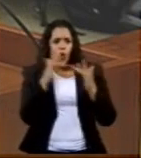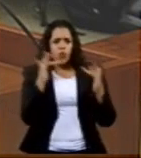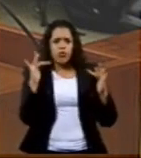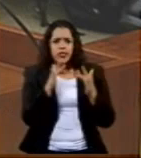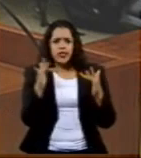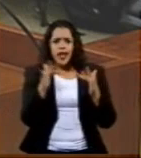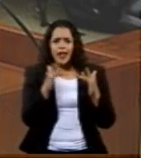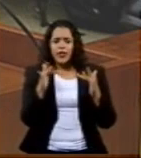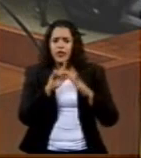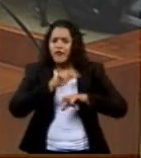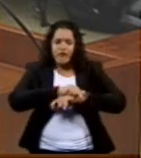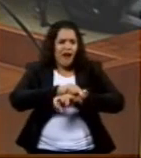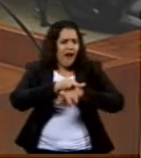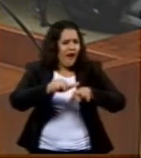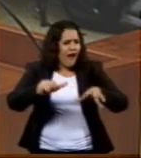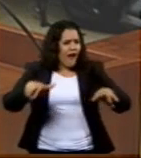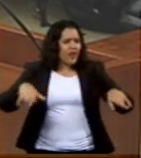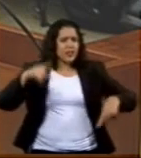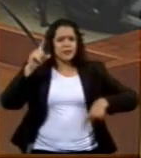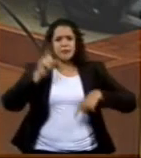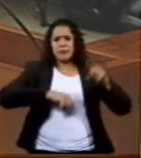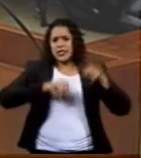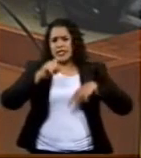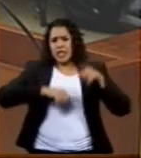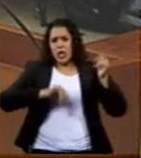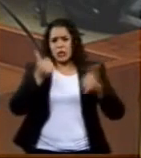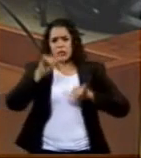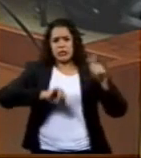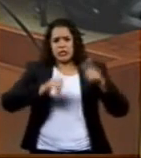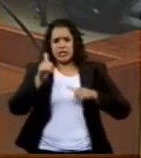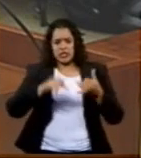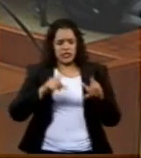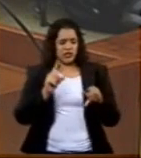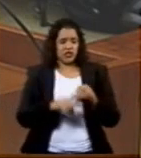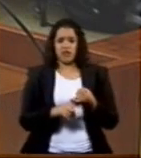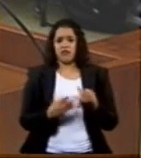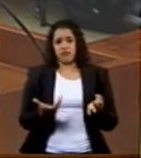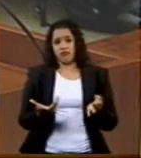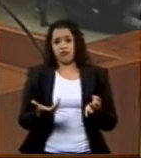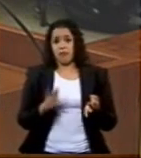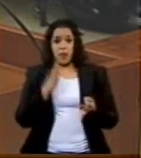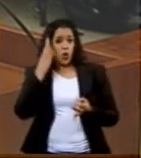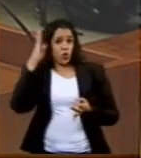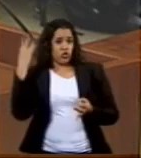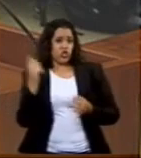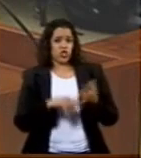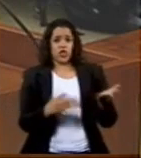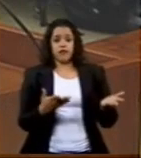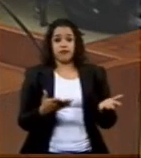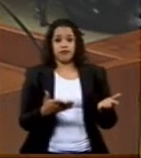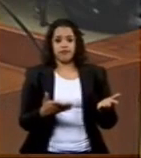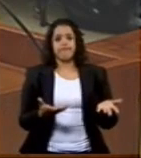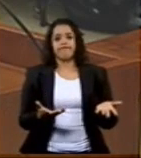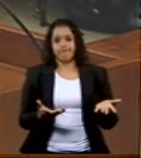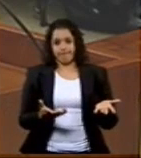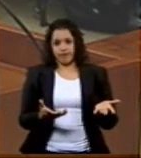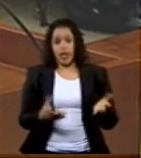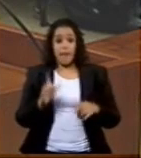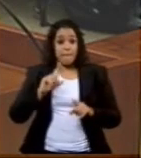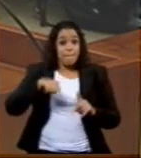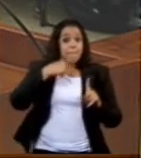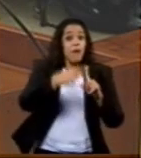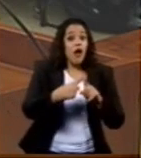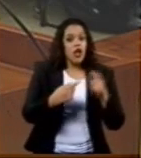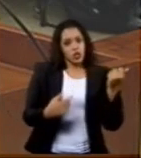mais diversos agentes nocivos, seja eles físicos, químicos ou biológicos, até mais que os